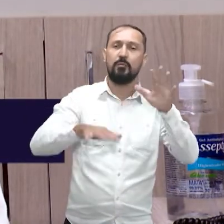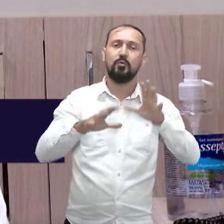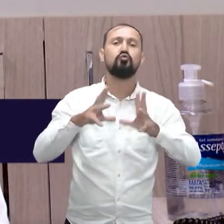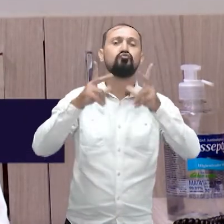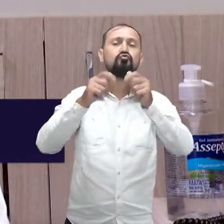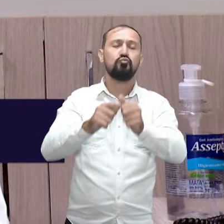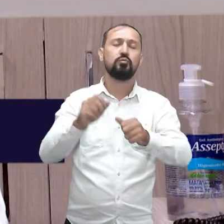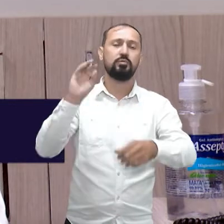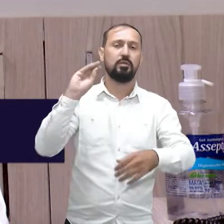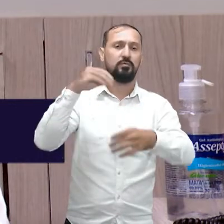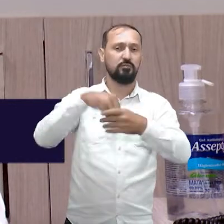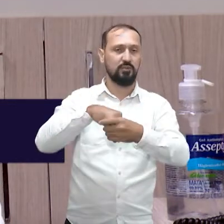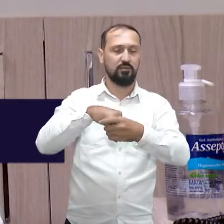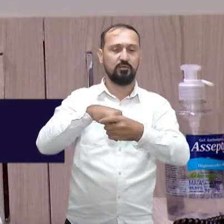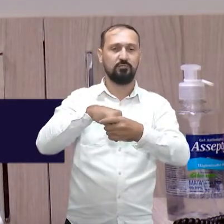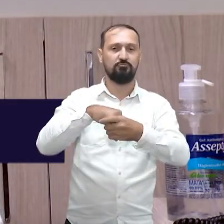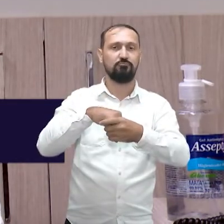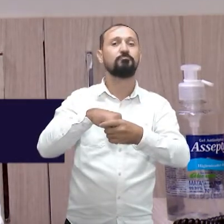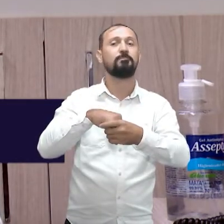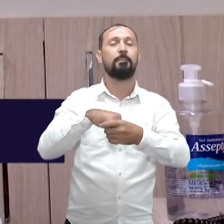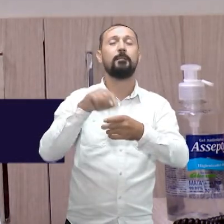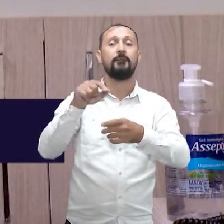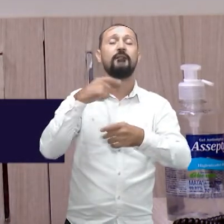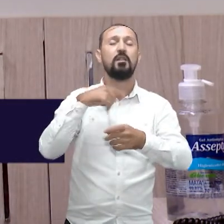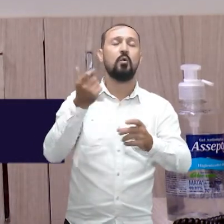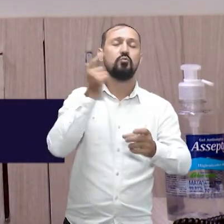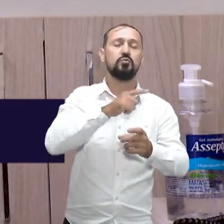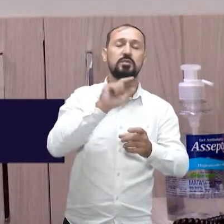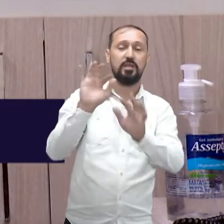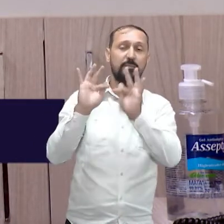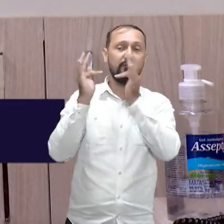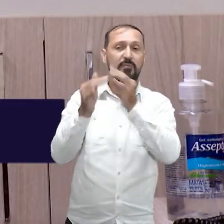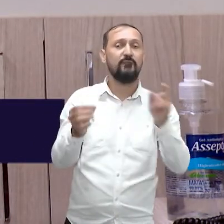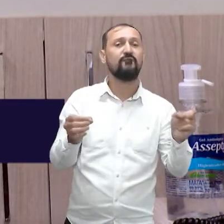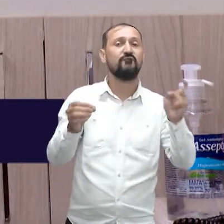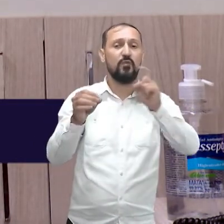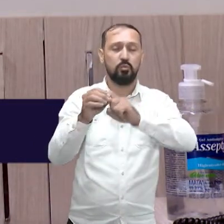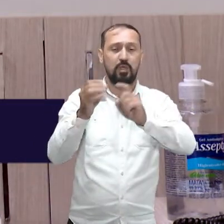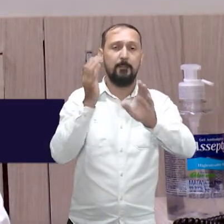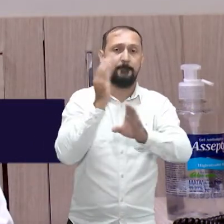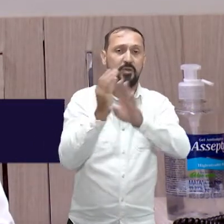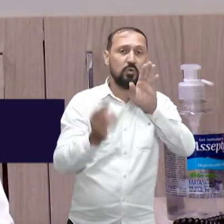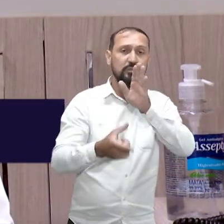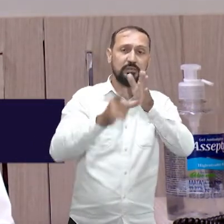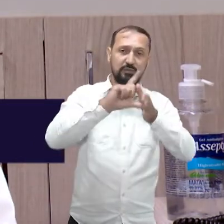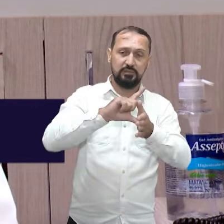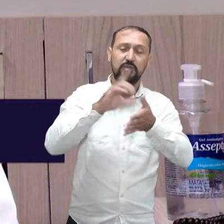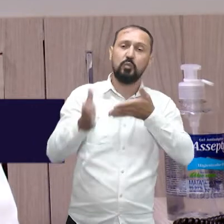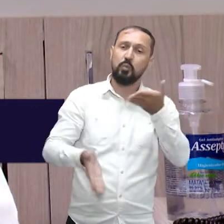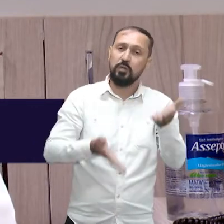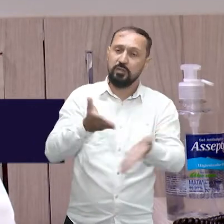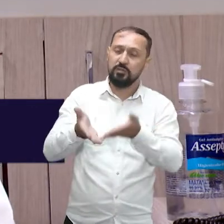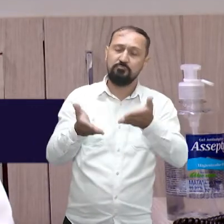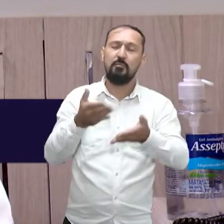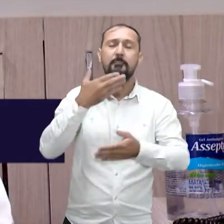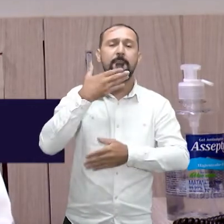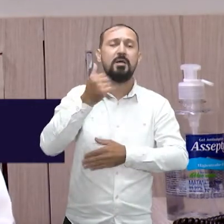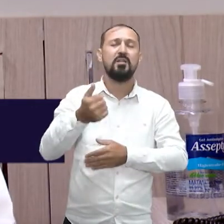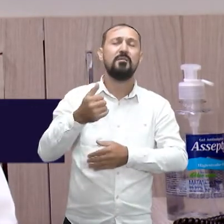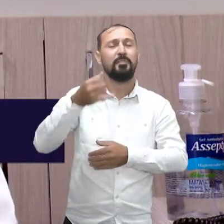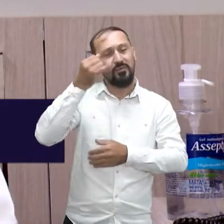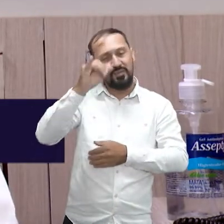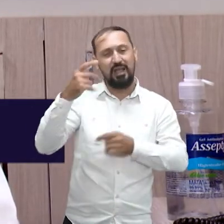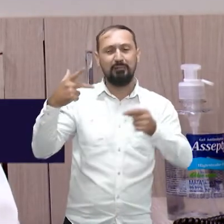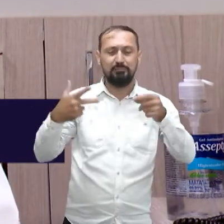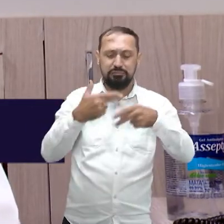internação para maior complexidade no tratamento. Tudo isso é ofertado para que seja devolvido o paciente à sua família, não só com diagnóstico precoce,